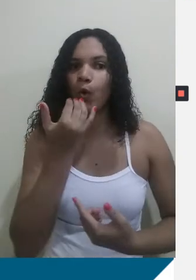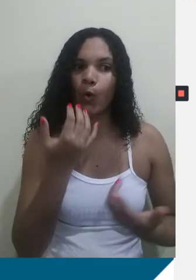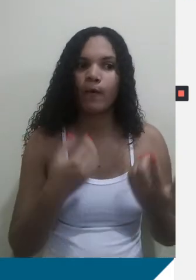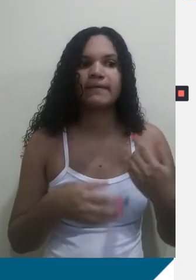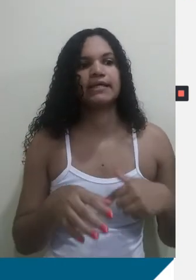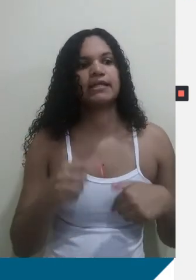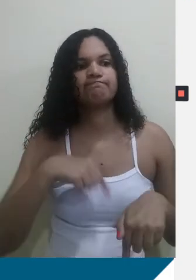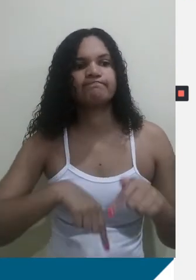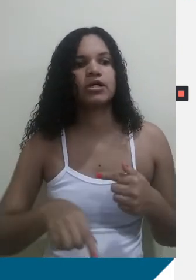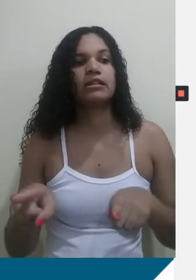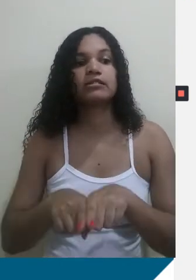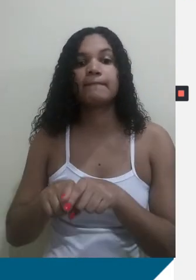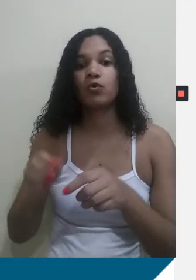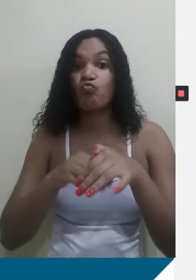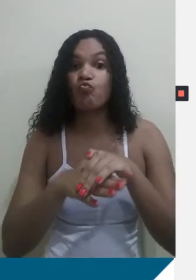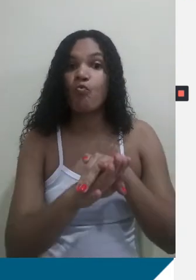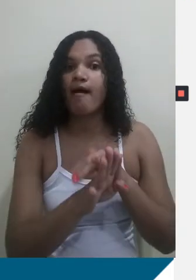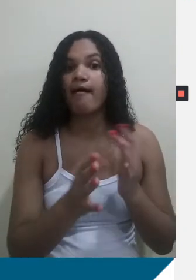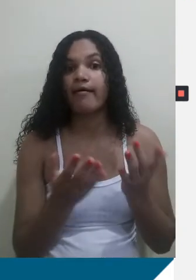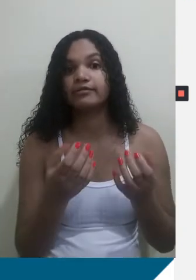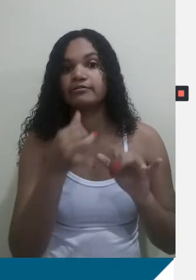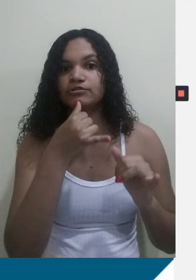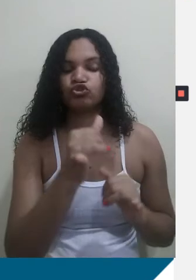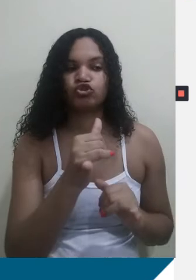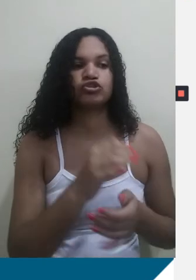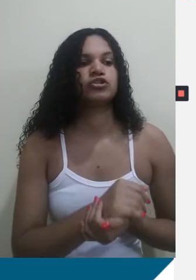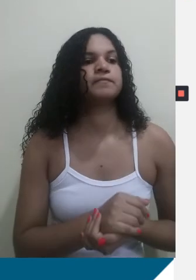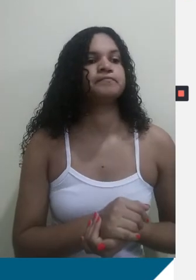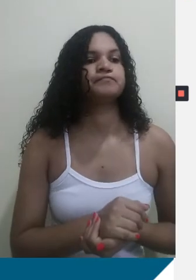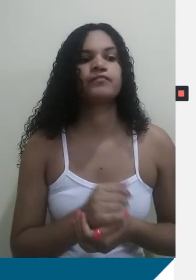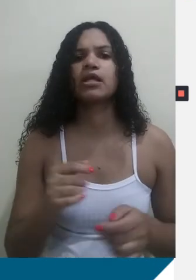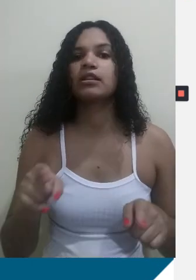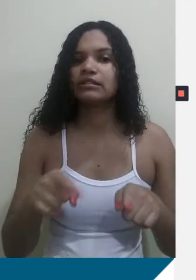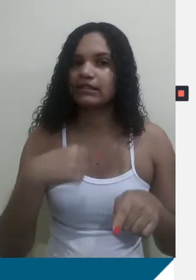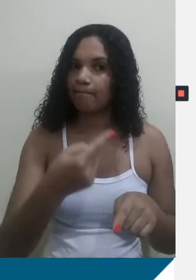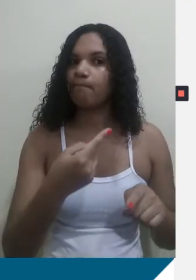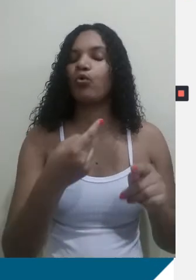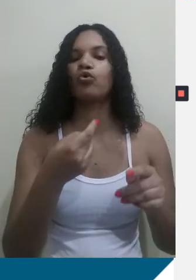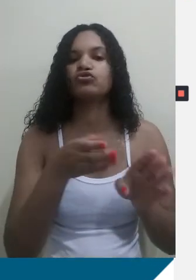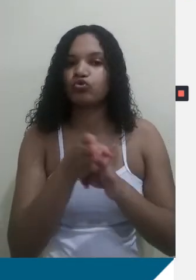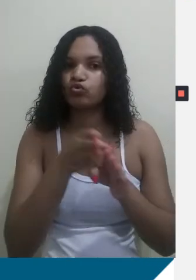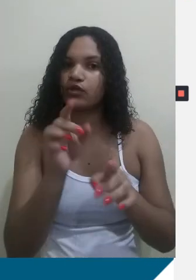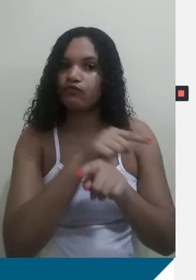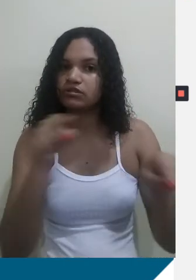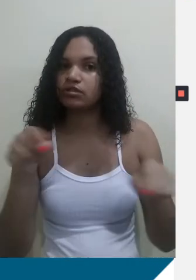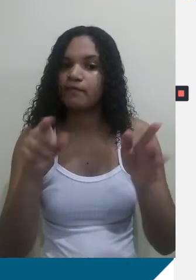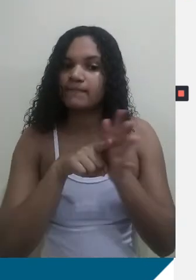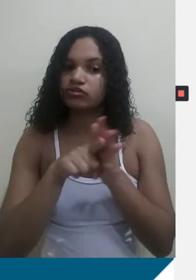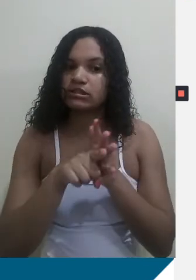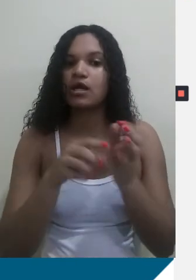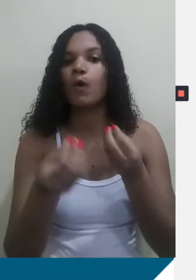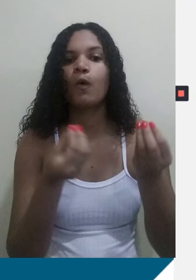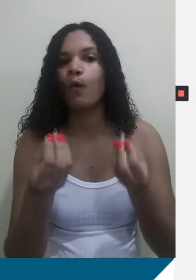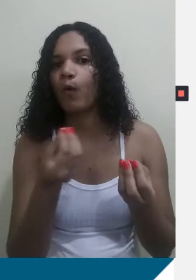uma estudada na diferença que existe entre uma célula animal e uma célula vegetal, quando